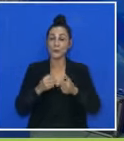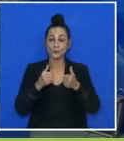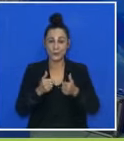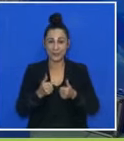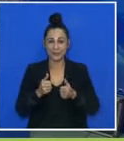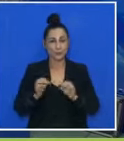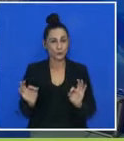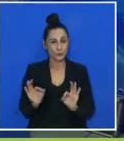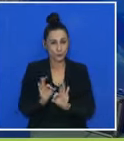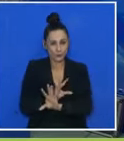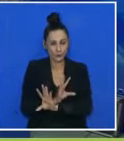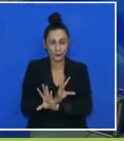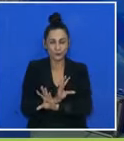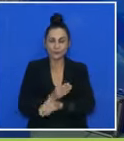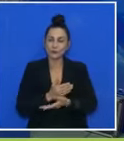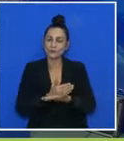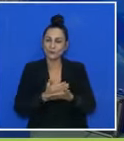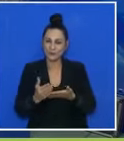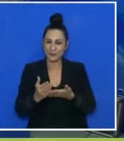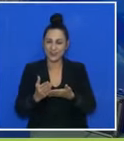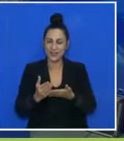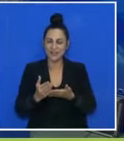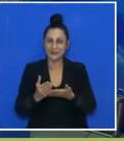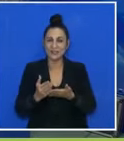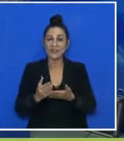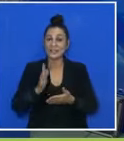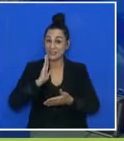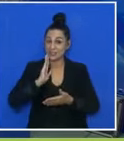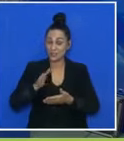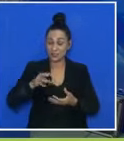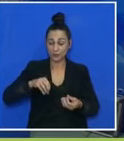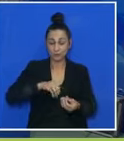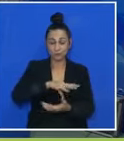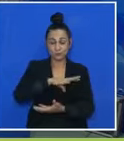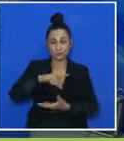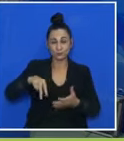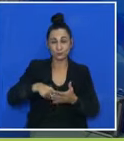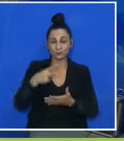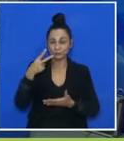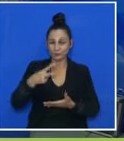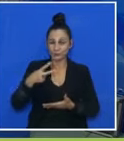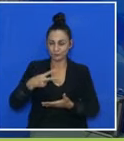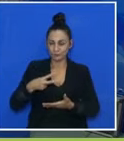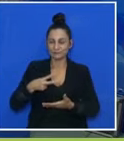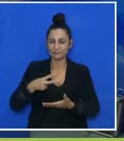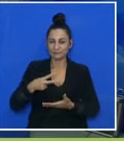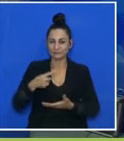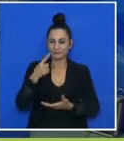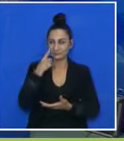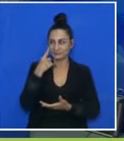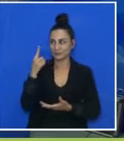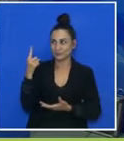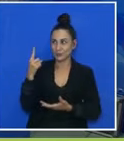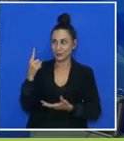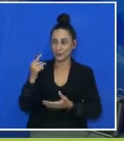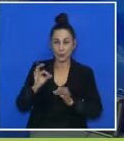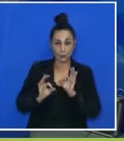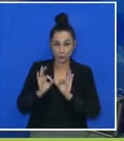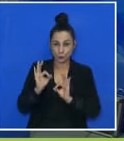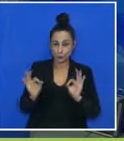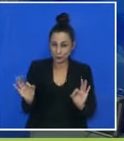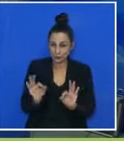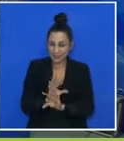Muito bem, tudo pronto, nós vamos começar. E já estamos girando o nosso segundo globo. Tudo